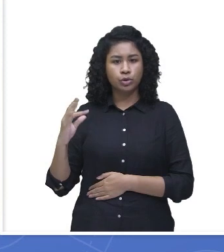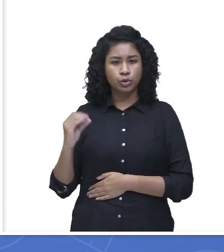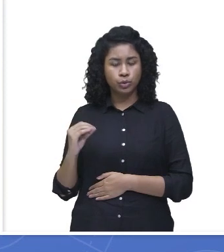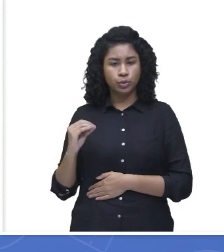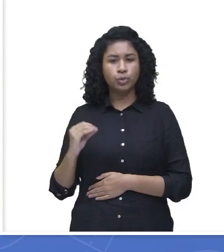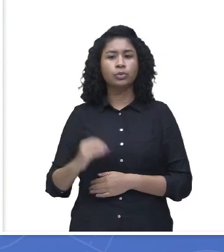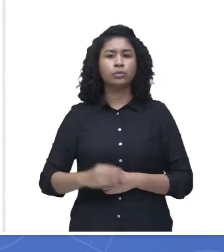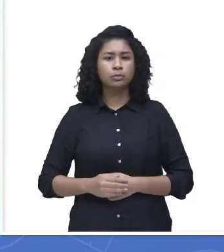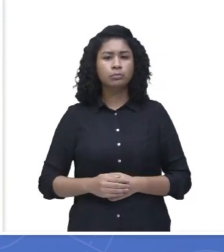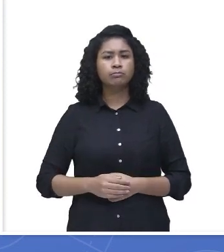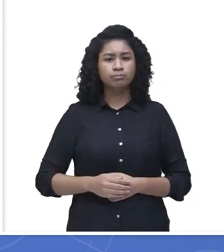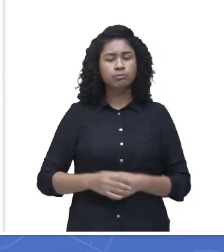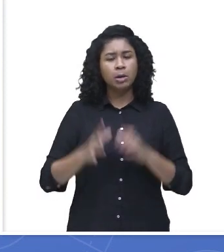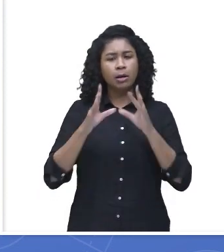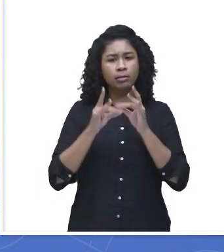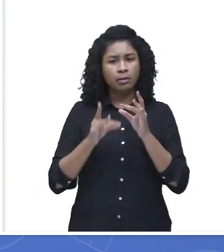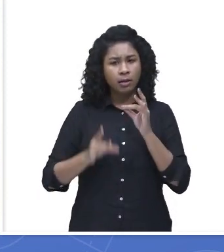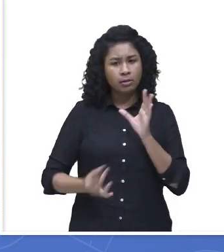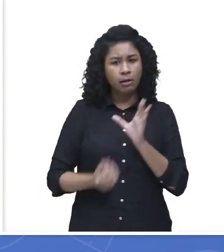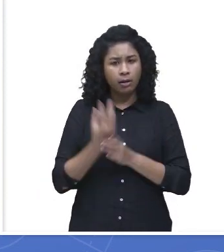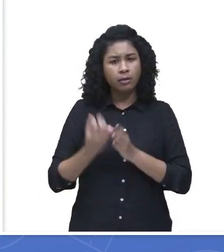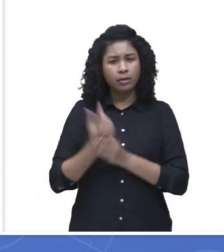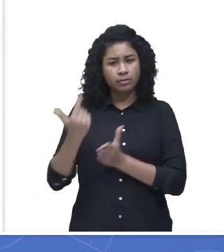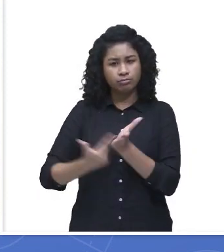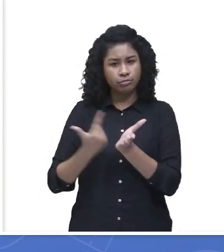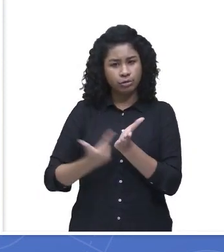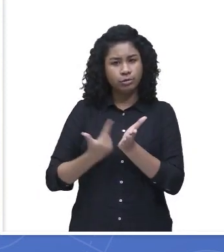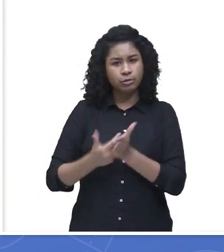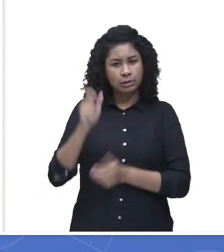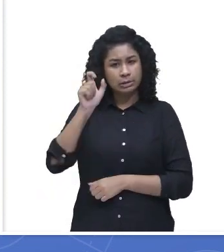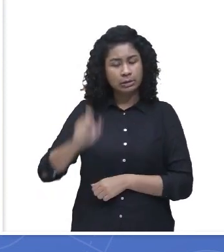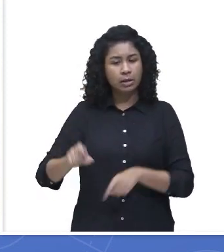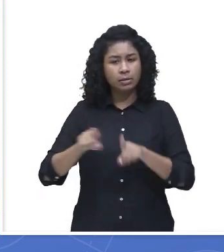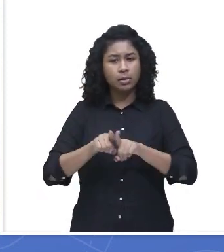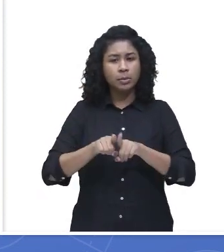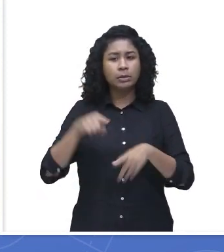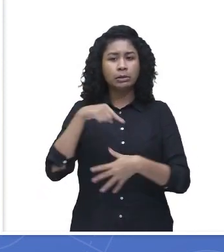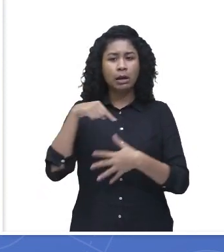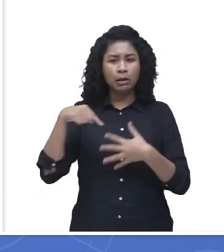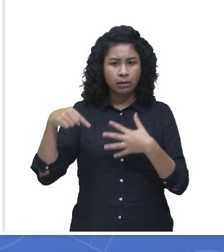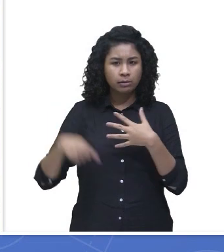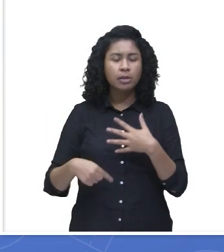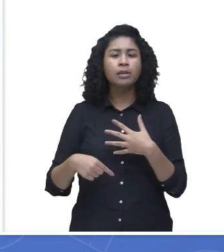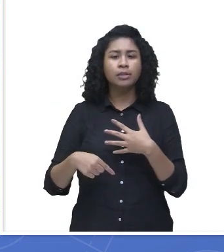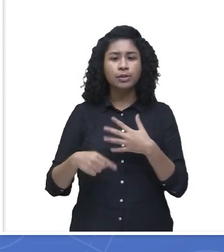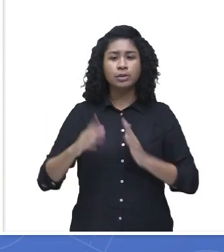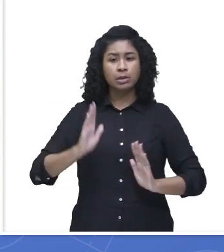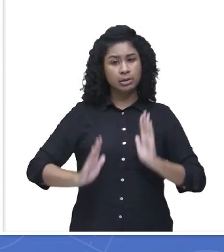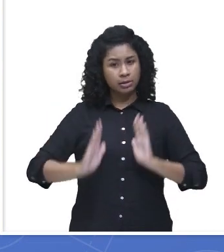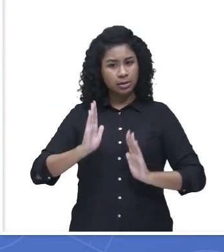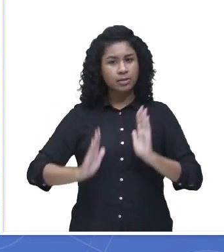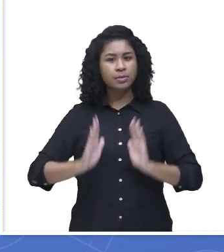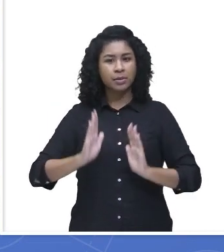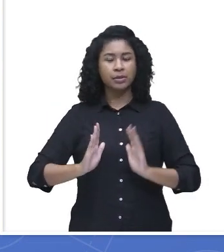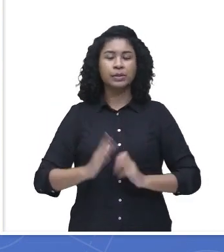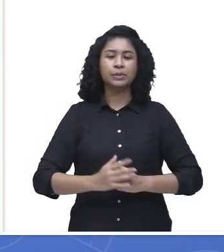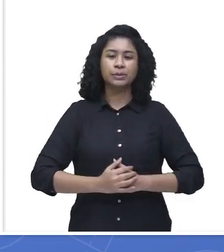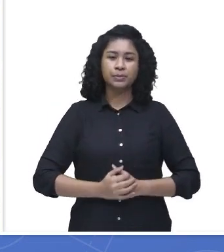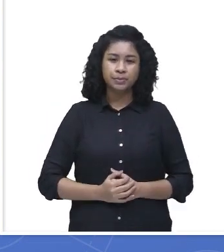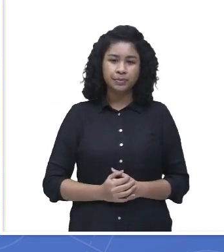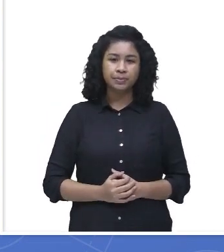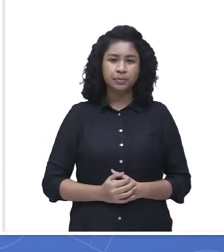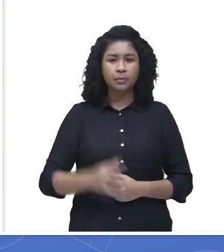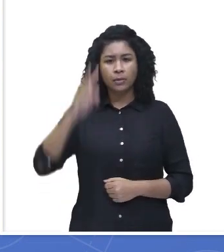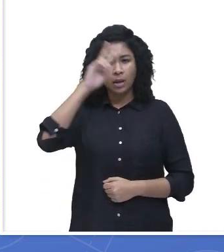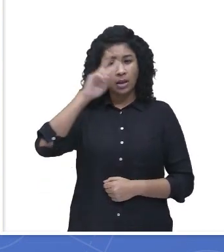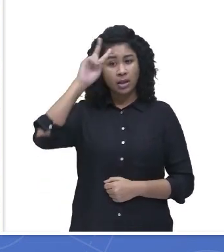produção literária e os aspectos que o tornam um pré-modernista, aquele que está aí em um período de transição, certo?